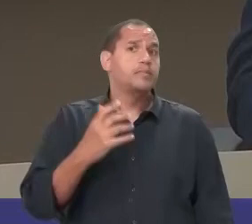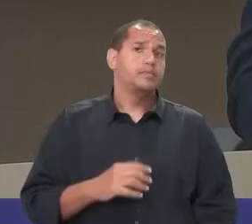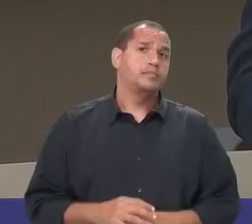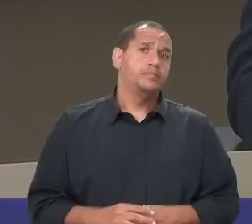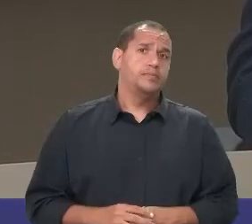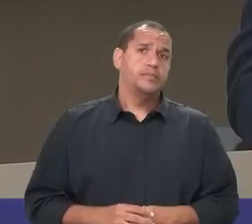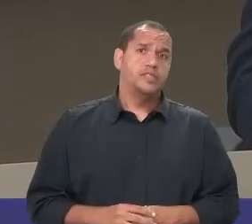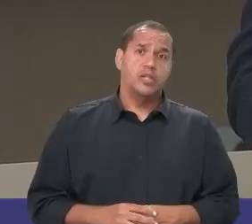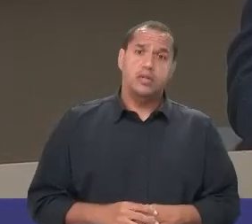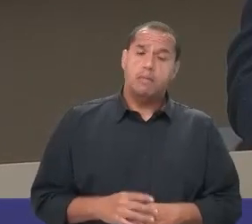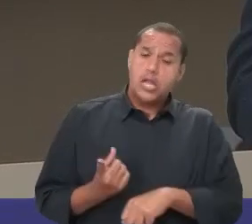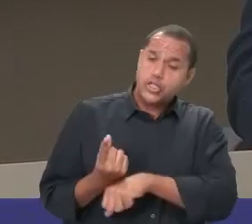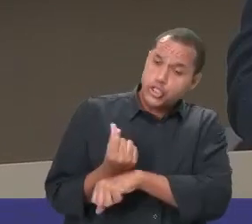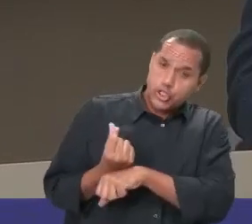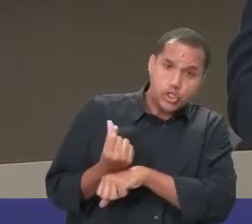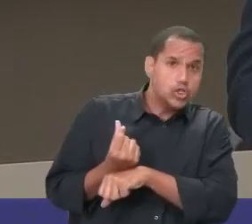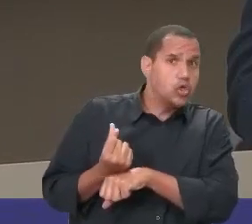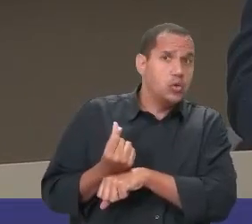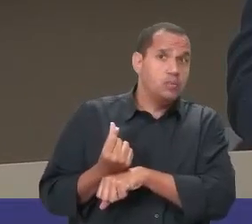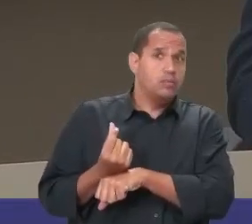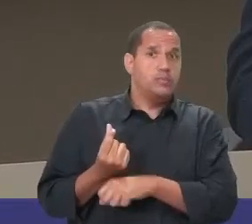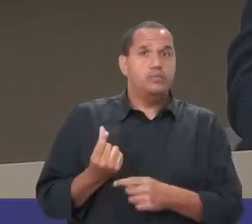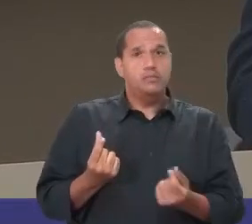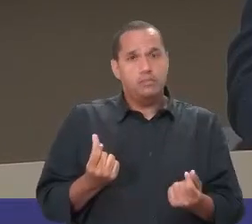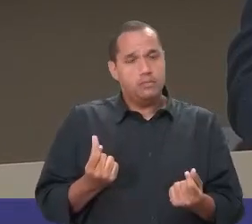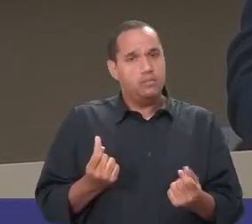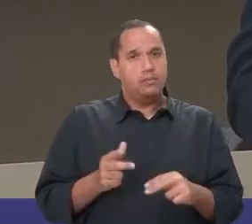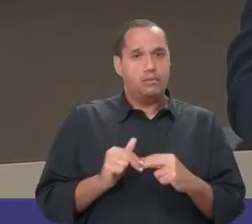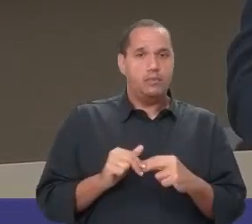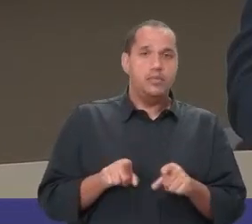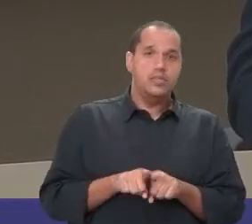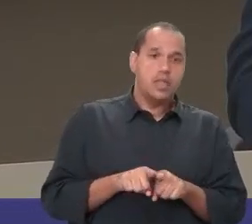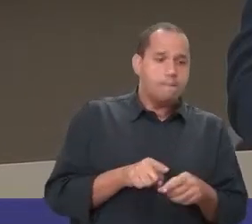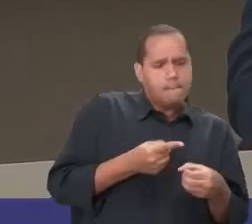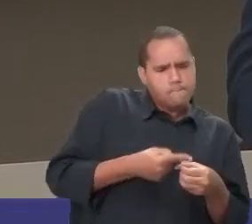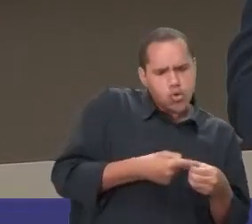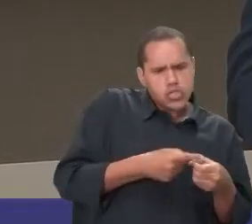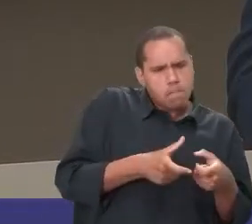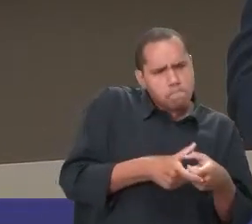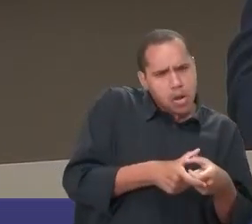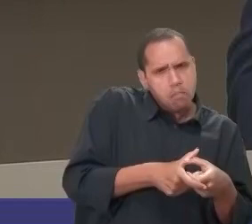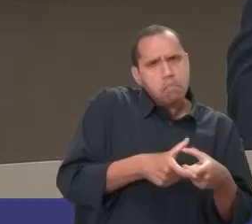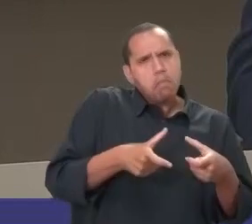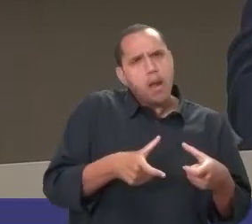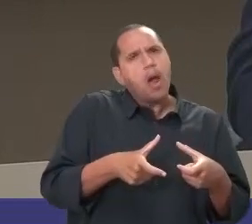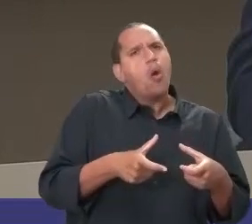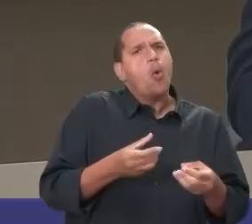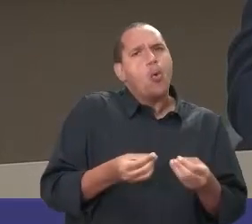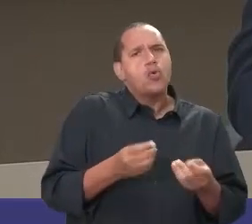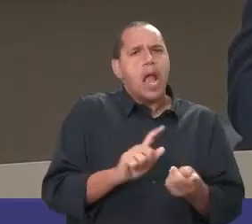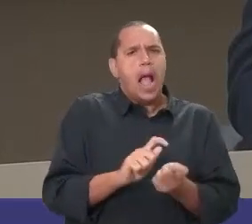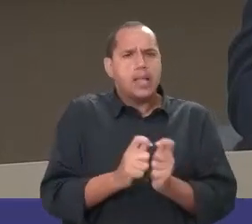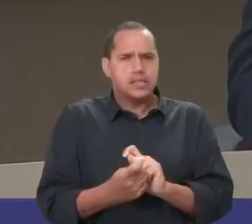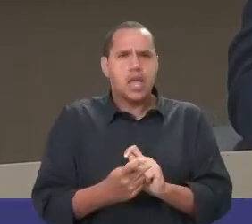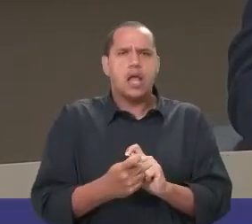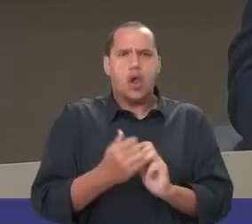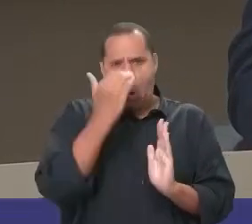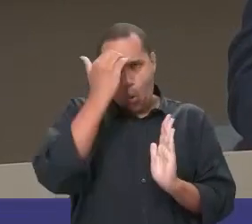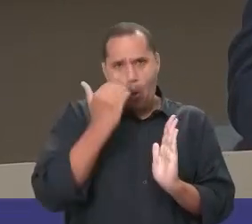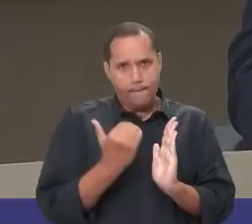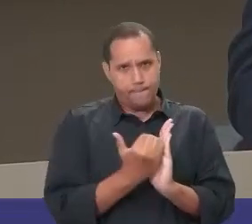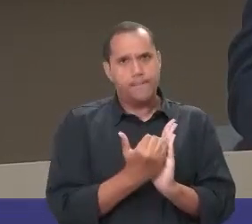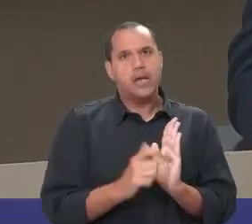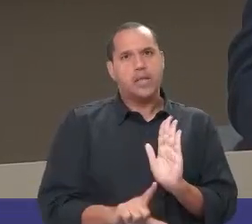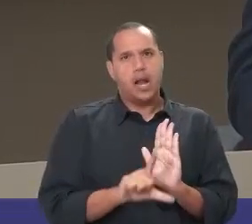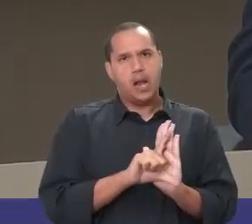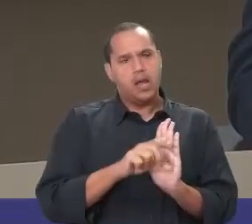recursos suficientes que os médios e pequenos municípios Quais as exigências das da Lei